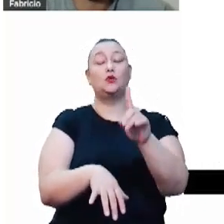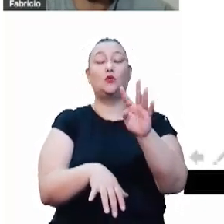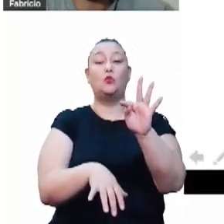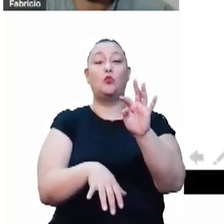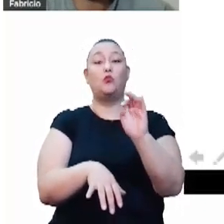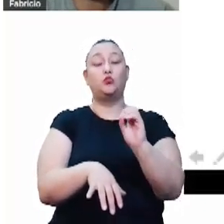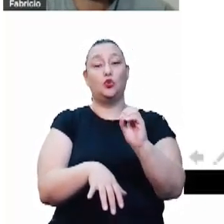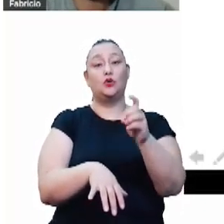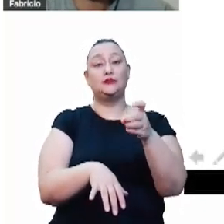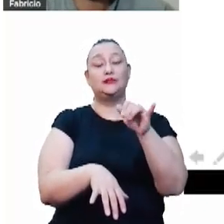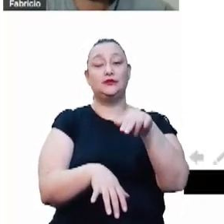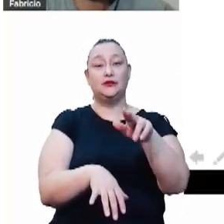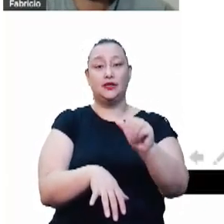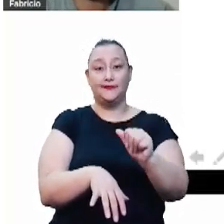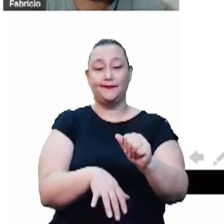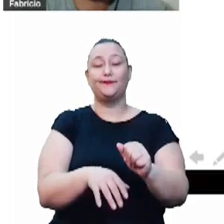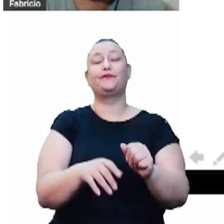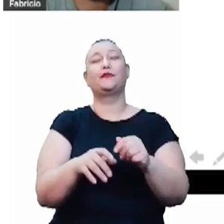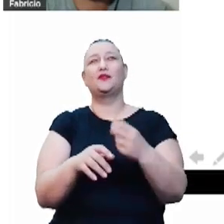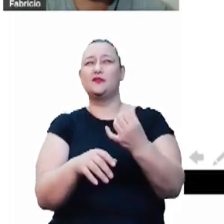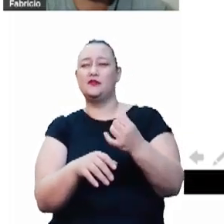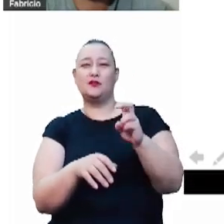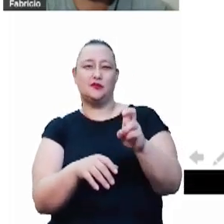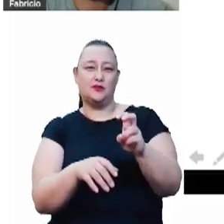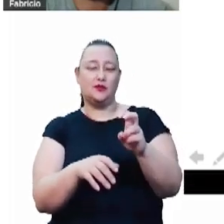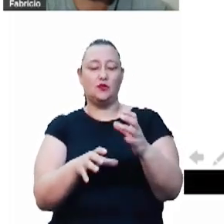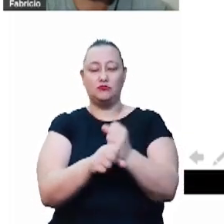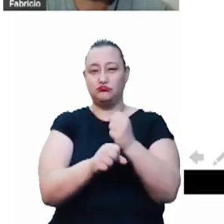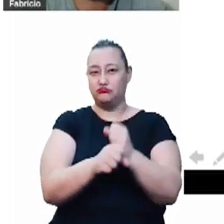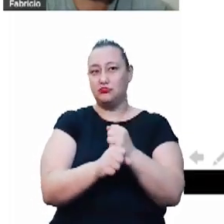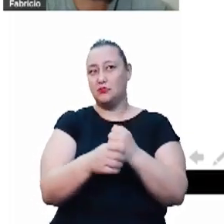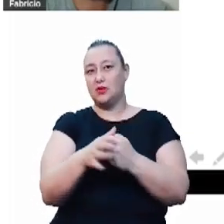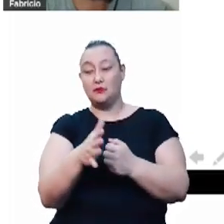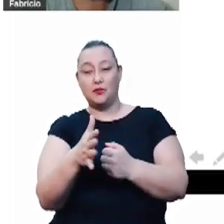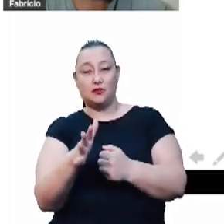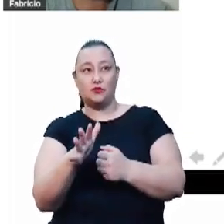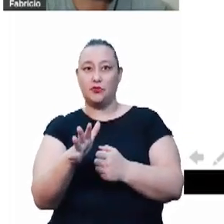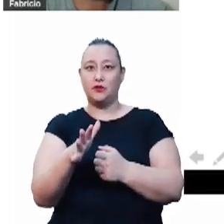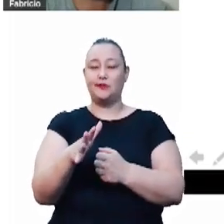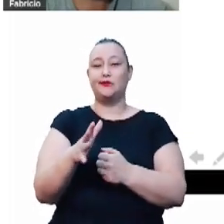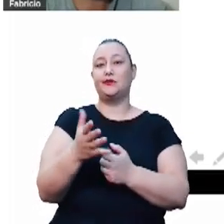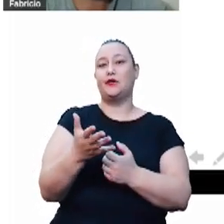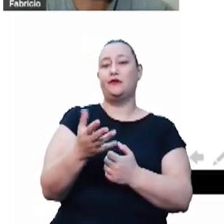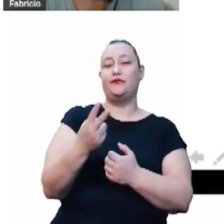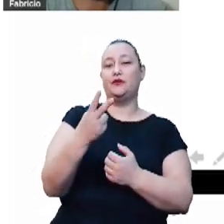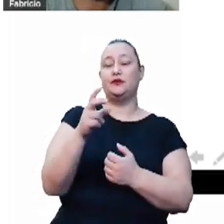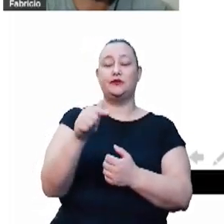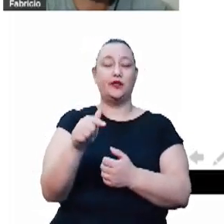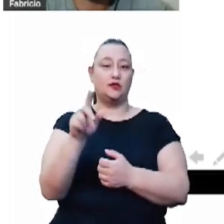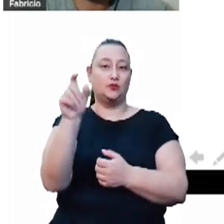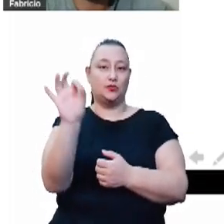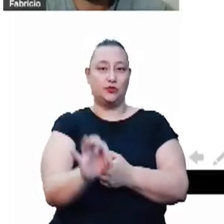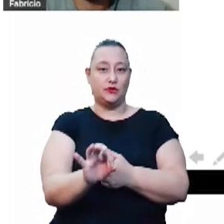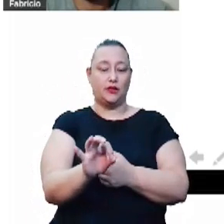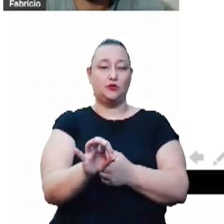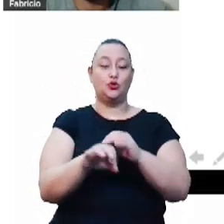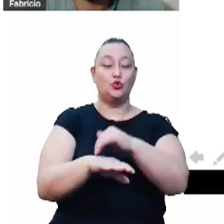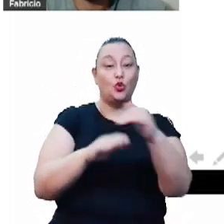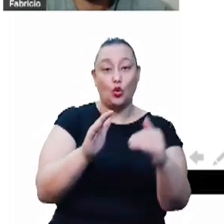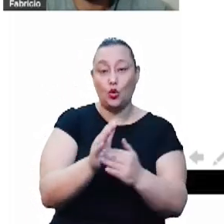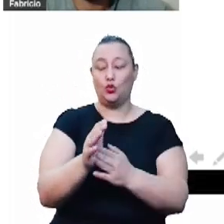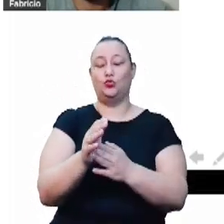botulínica. Tá? Então, esses 65, quando a gente faz a conta, eles correspondem mais ou menos a 27% dos pacientes que a